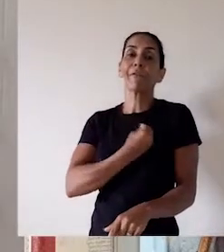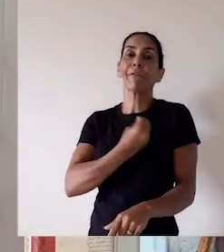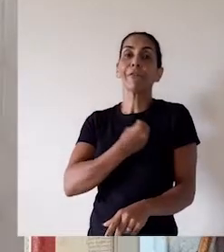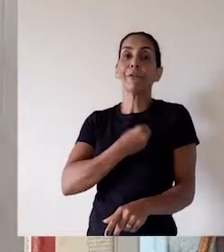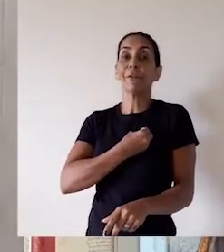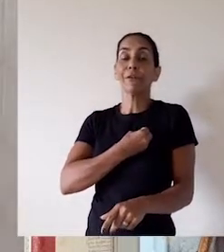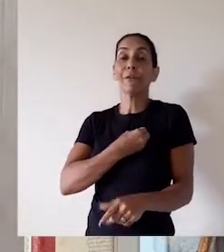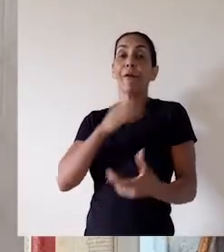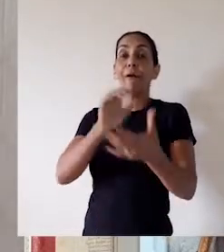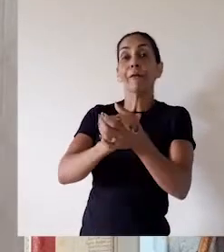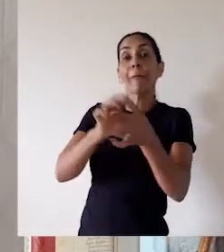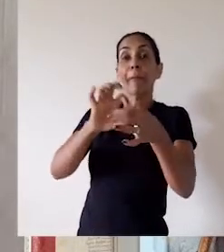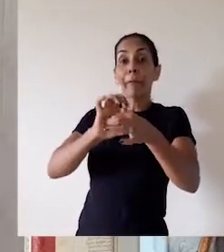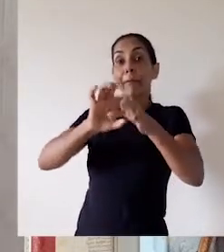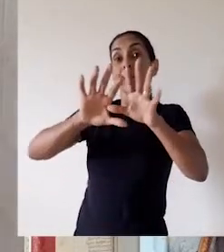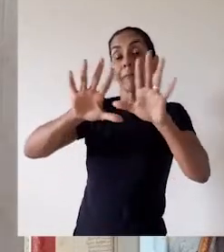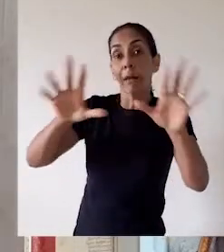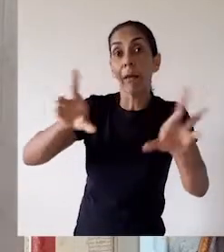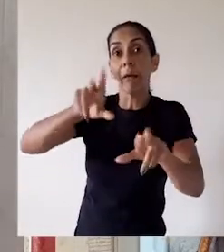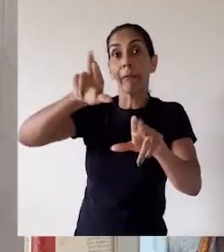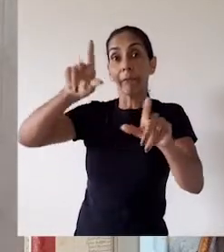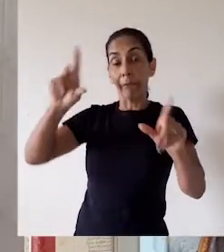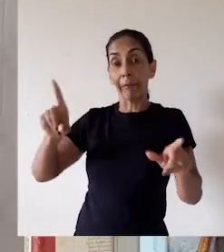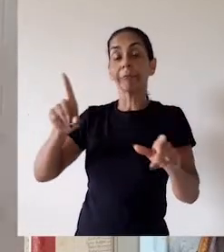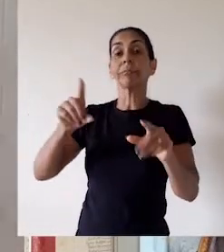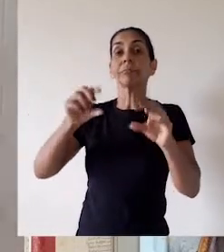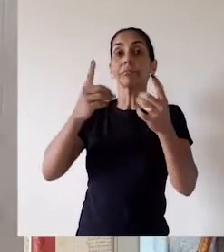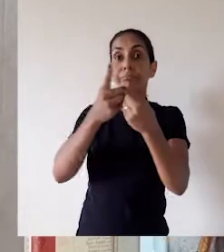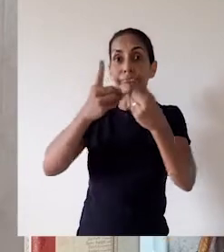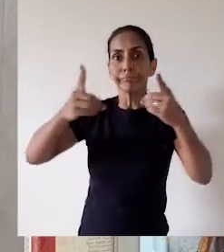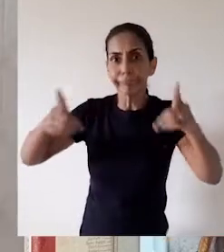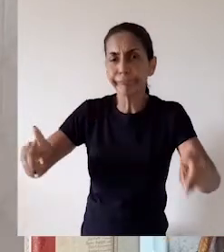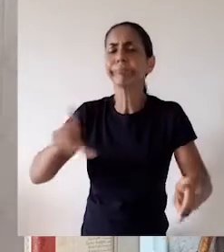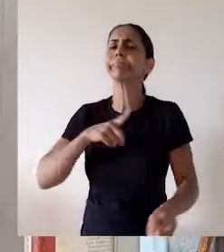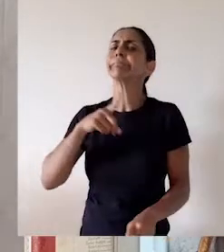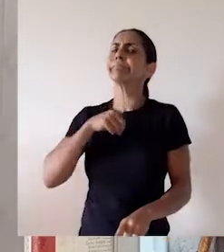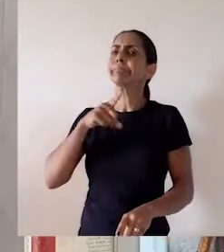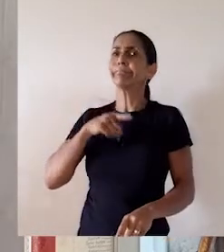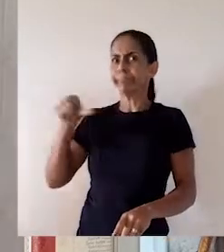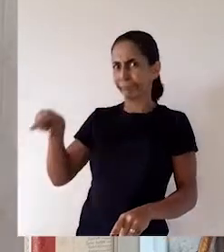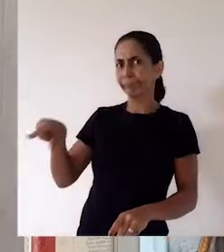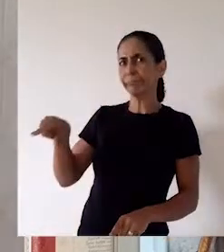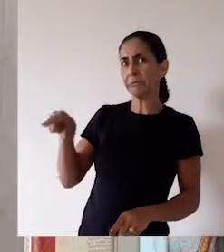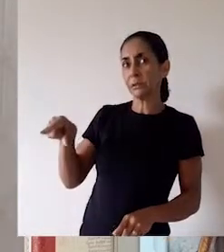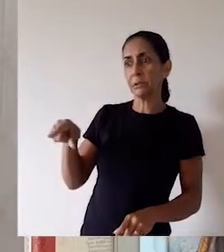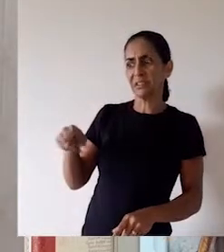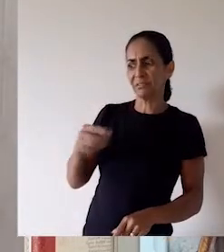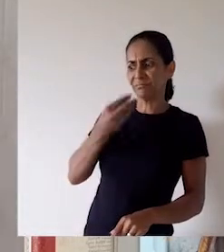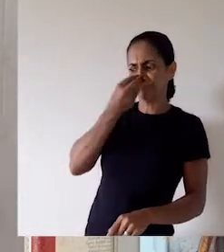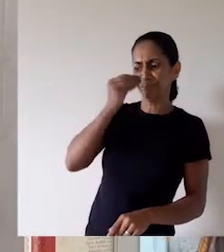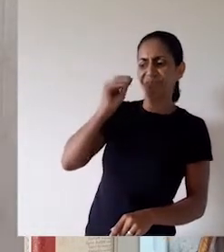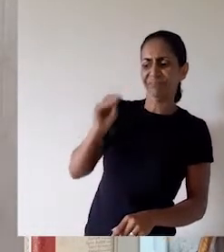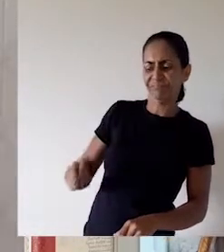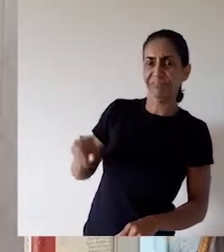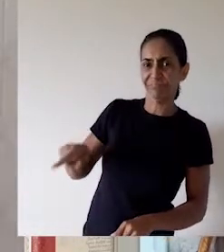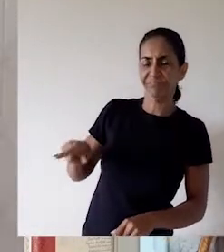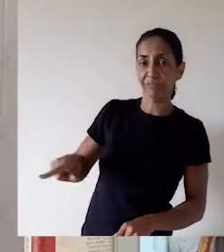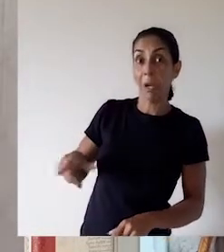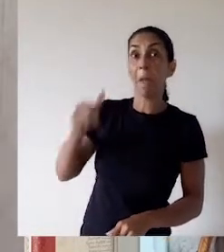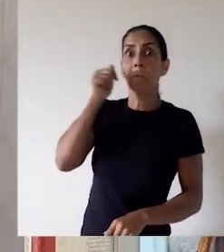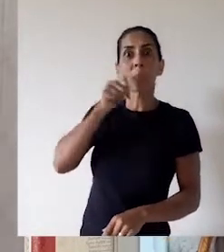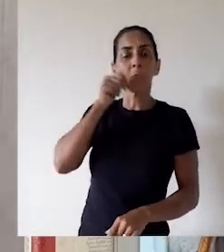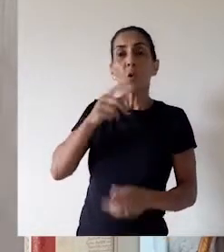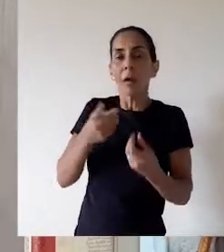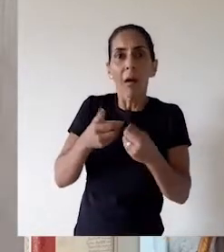bigamia, relacionamentos abertos e teve mais de um divórcio, inclusive, o que era super mal visto pela sociedade, onde